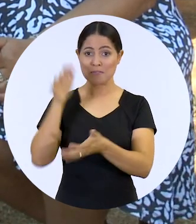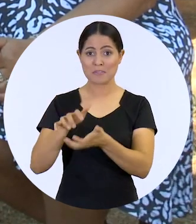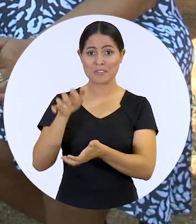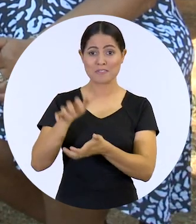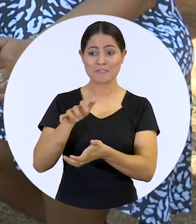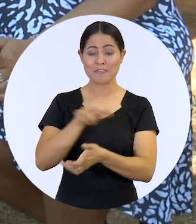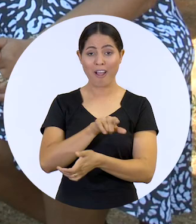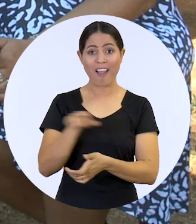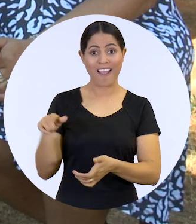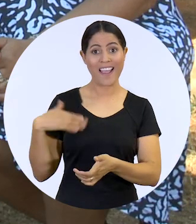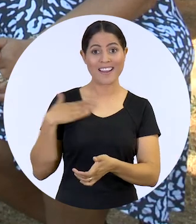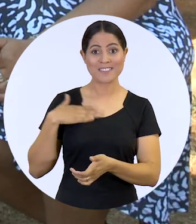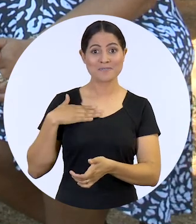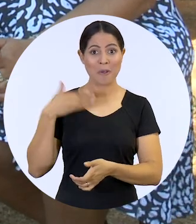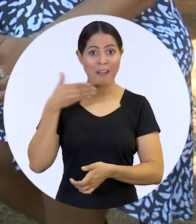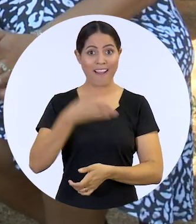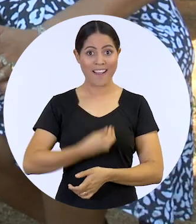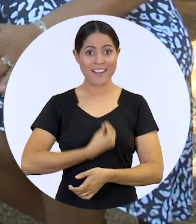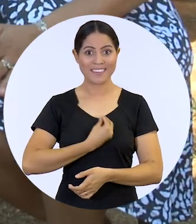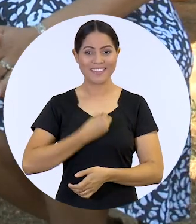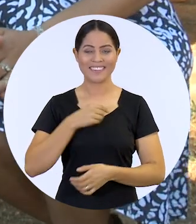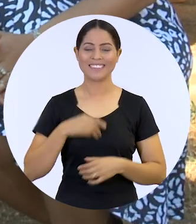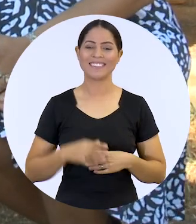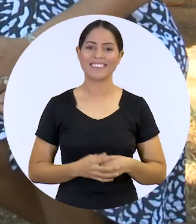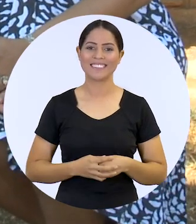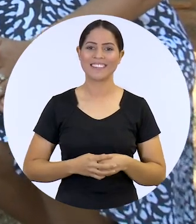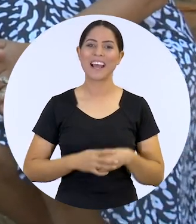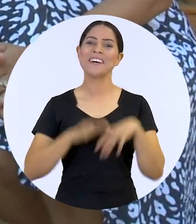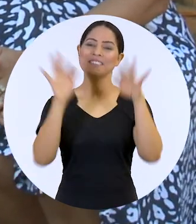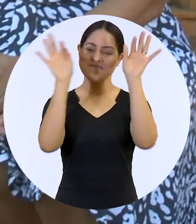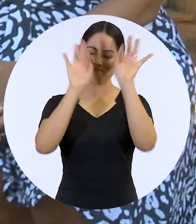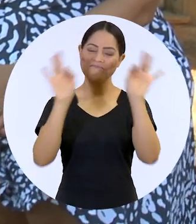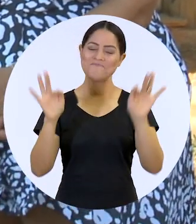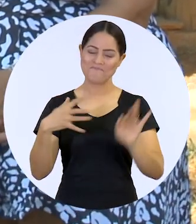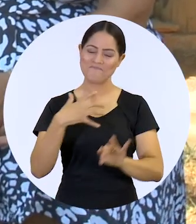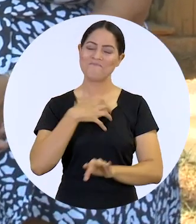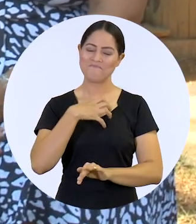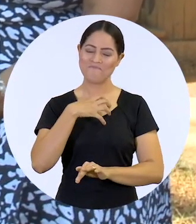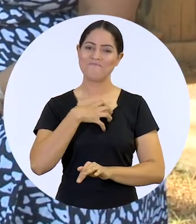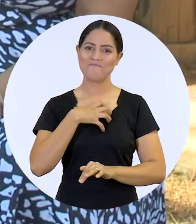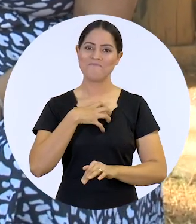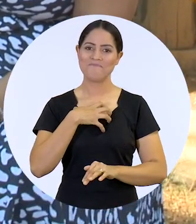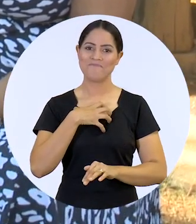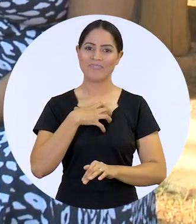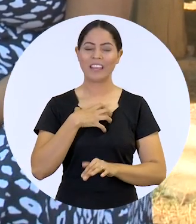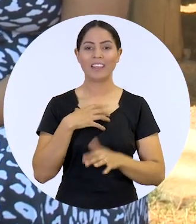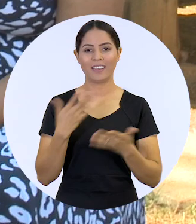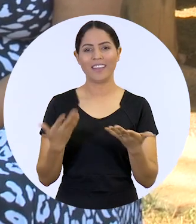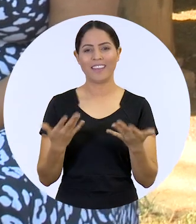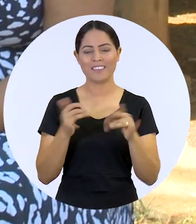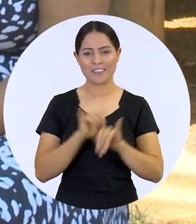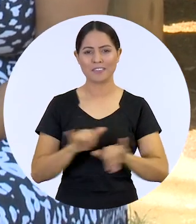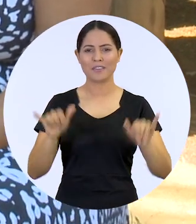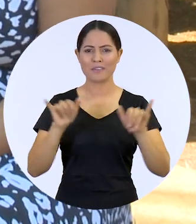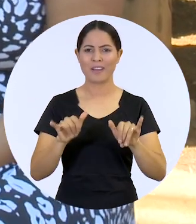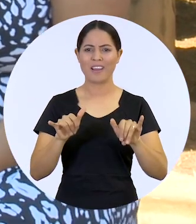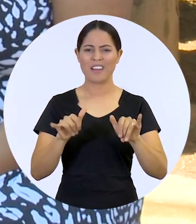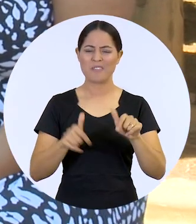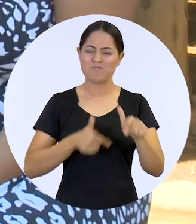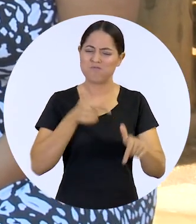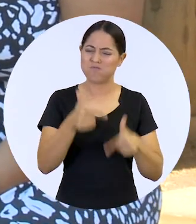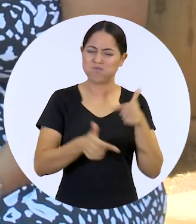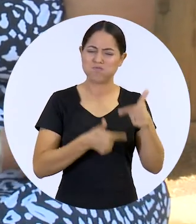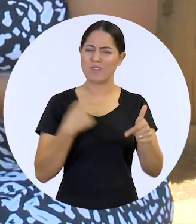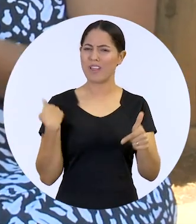muito de estarem aqui. Bom, isso aí é uma felicidade para a gente, né? E a gente costuma dizer que o trabalho não é